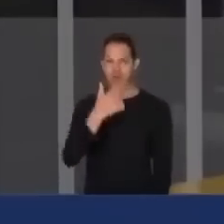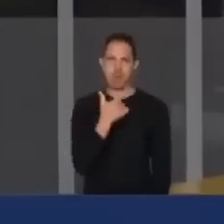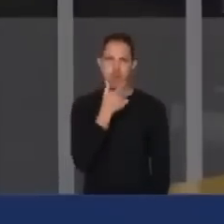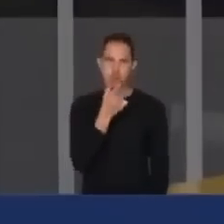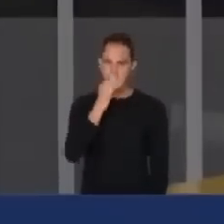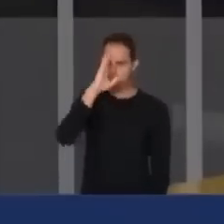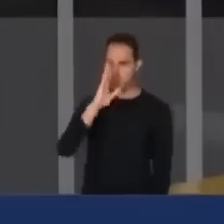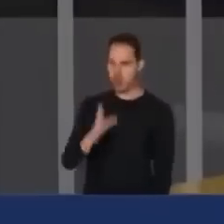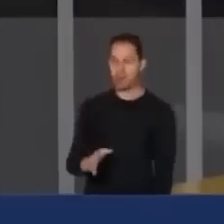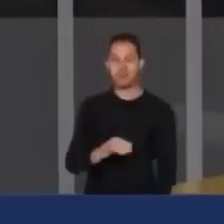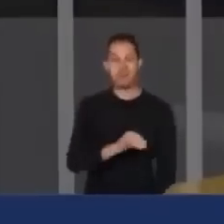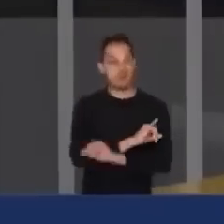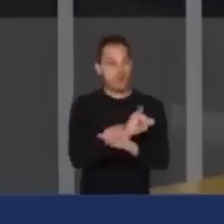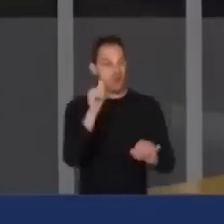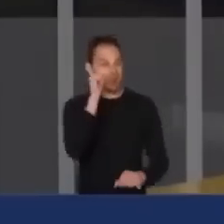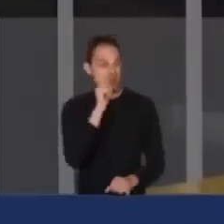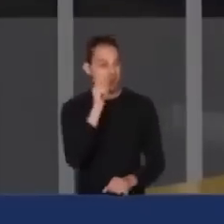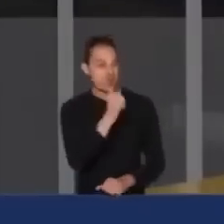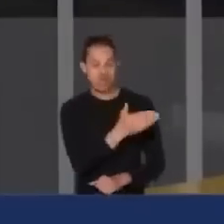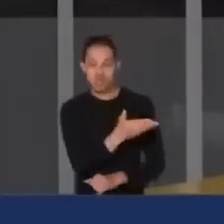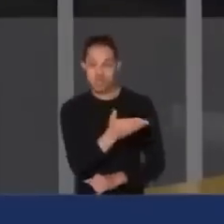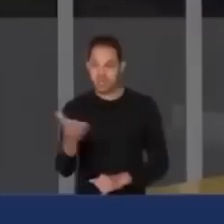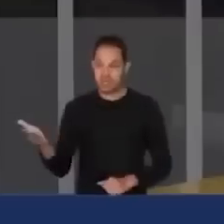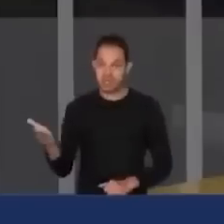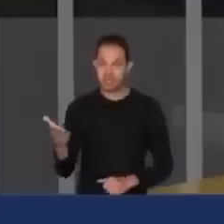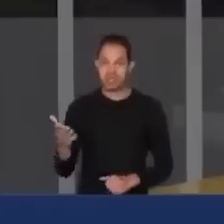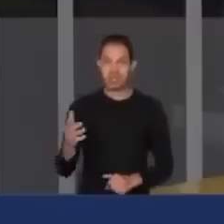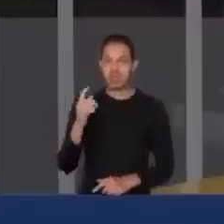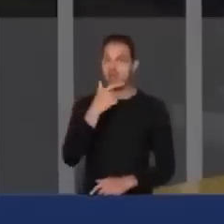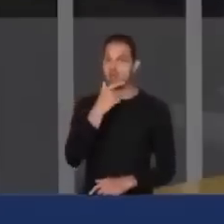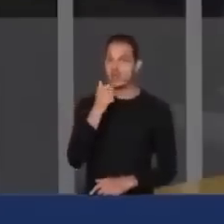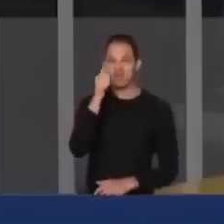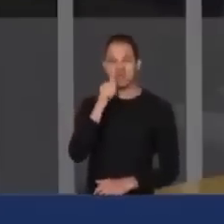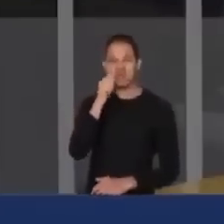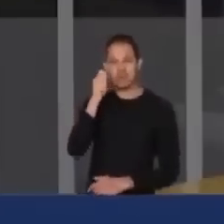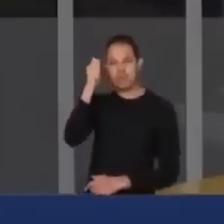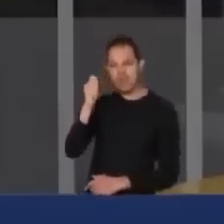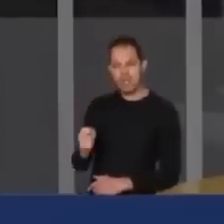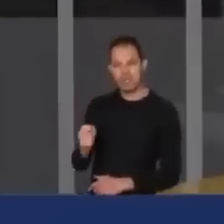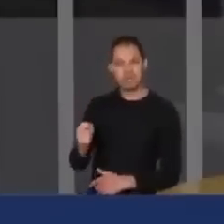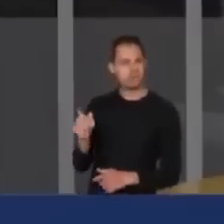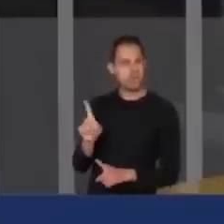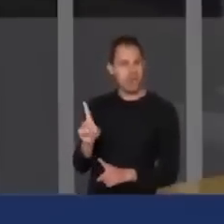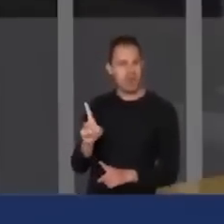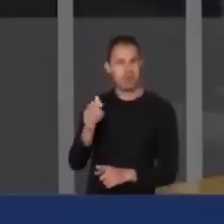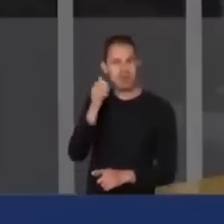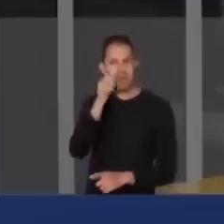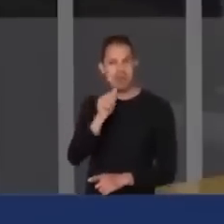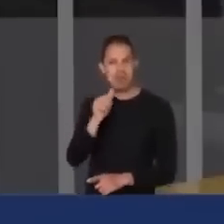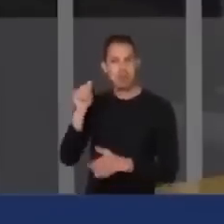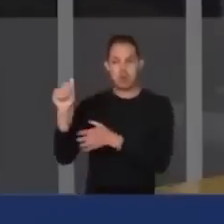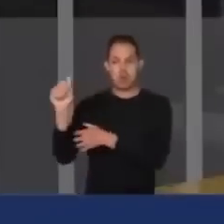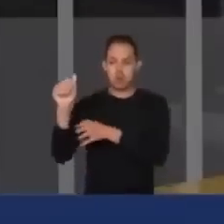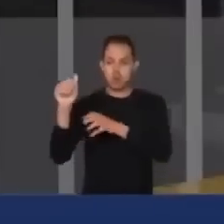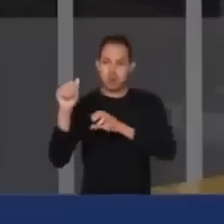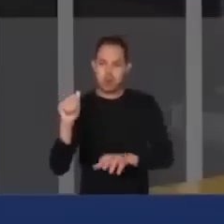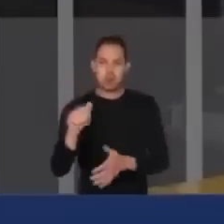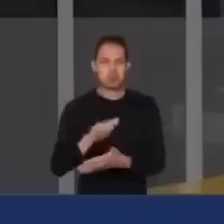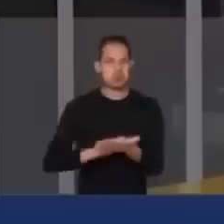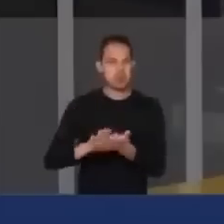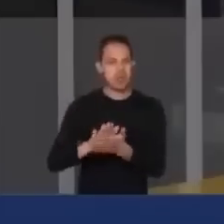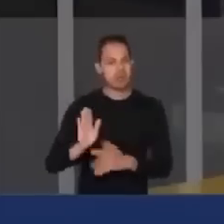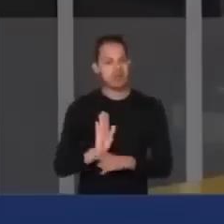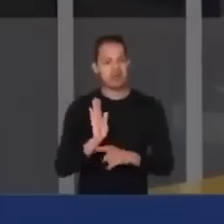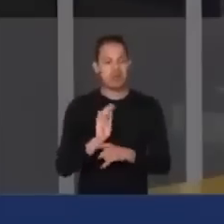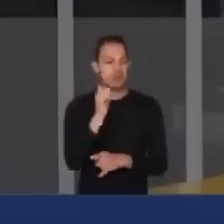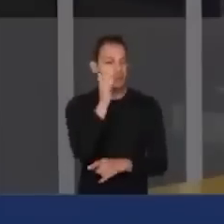seguinte: mulheres, vocês não devem nada ao feminismo. Pelo contrário, o feminismo que exalta mulheres que nada fizeram